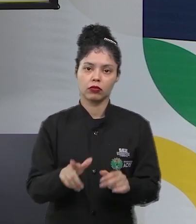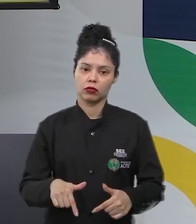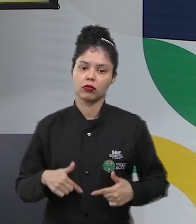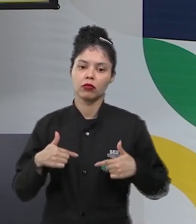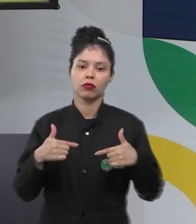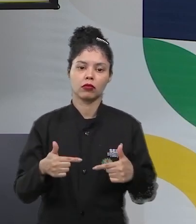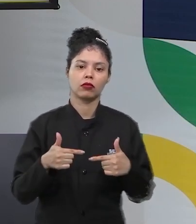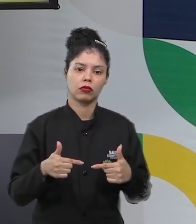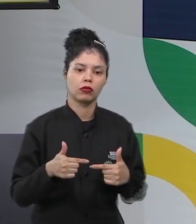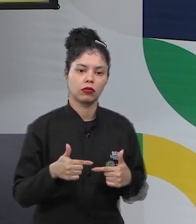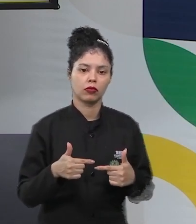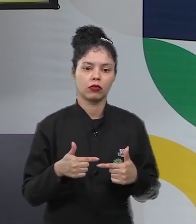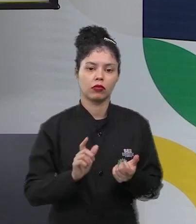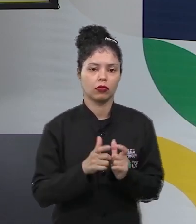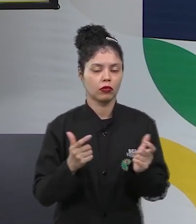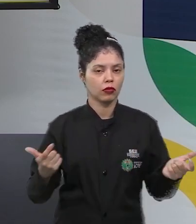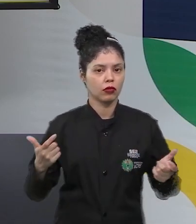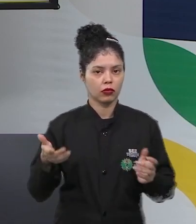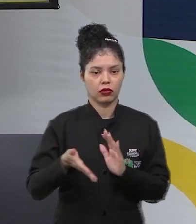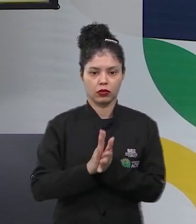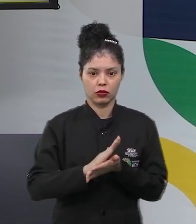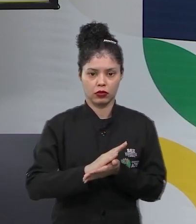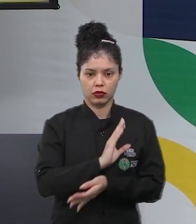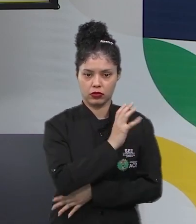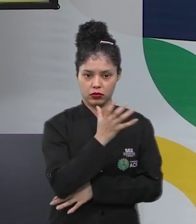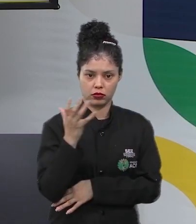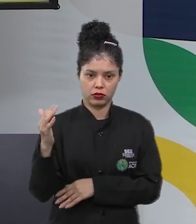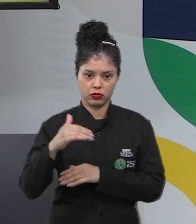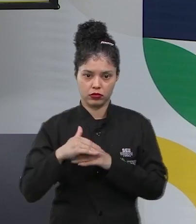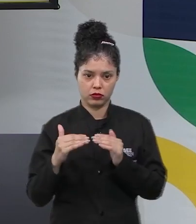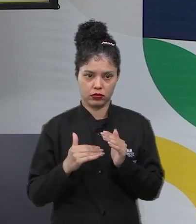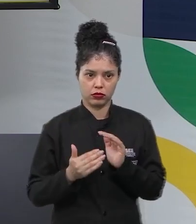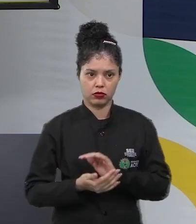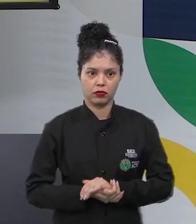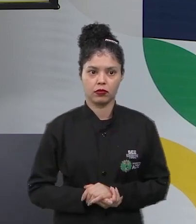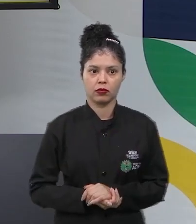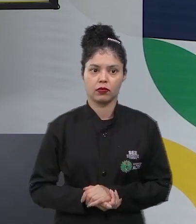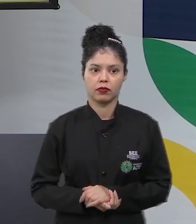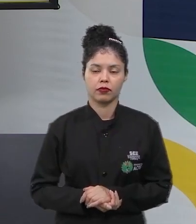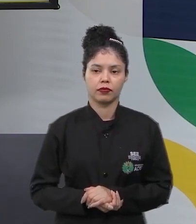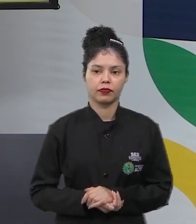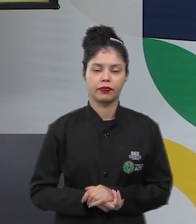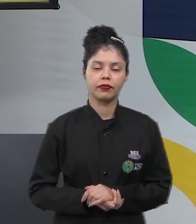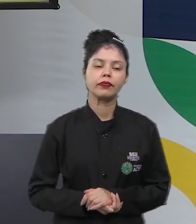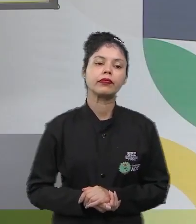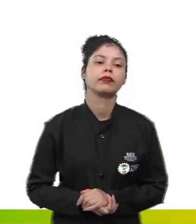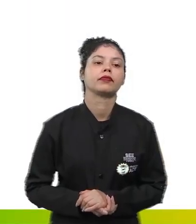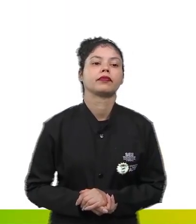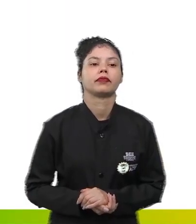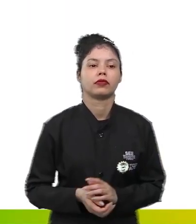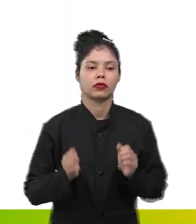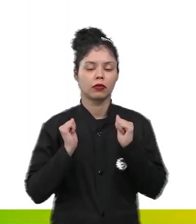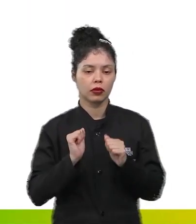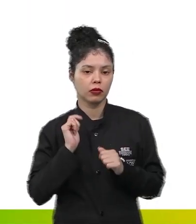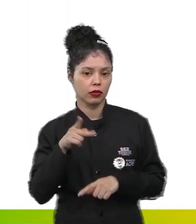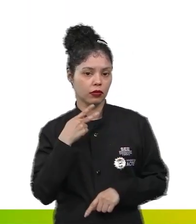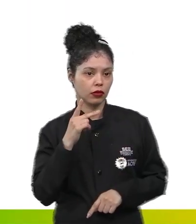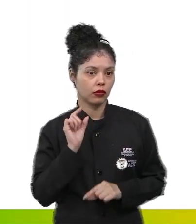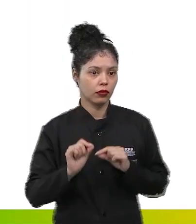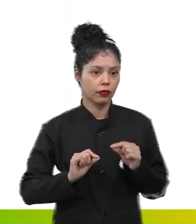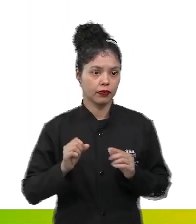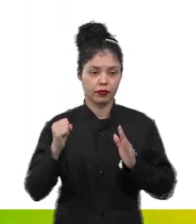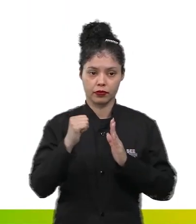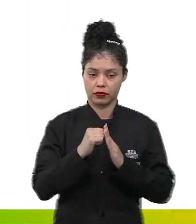combater a devastação da natureza como um todo. Então, sintetizando, podemos dizer o